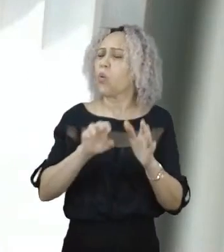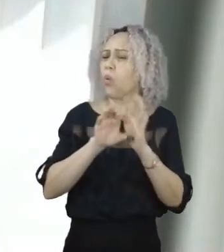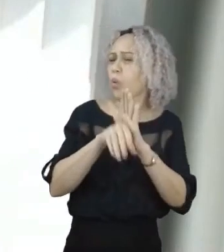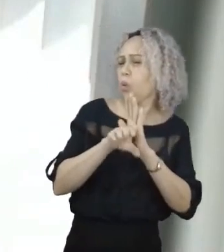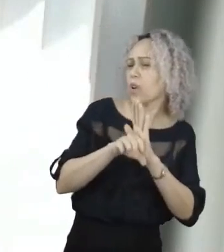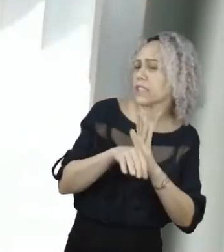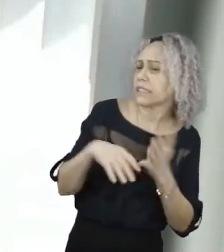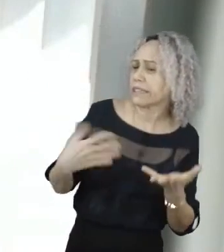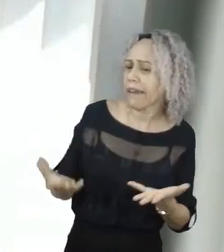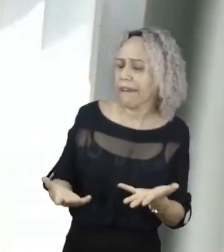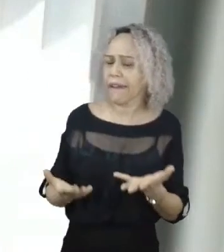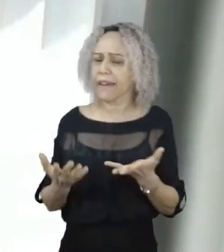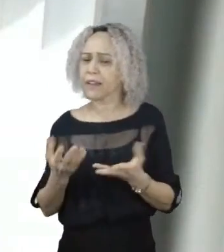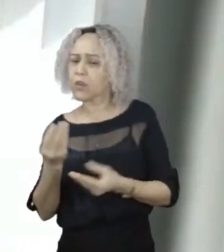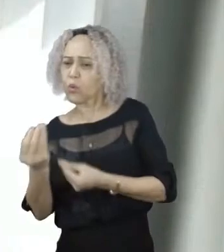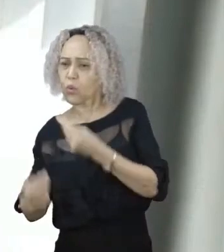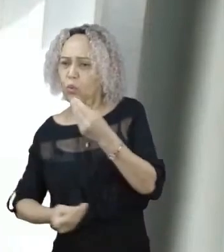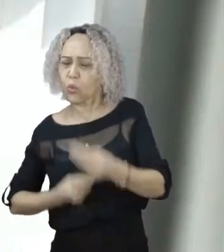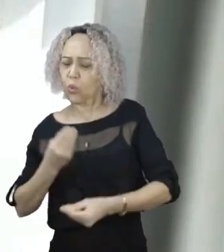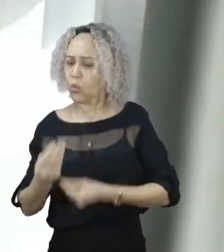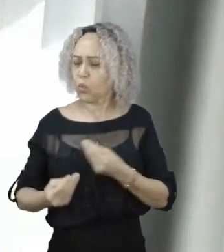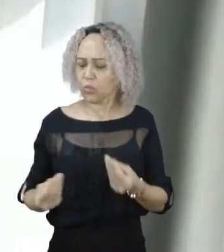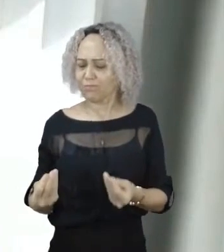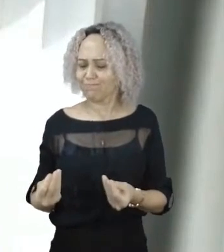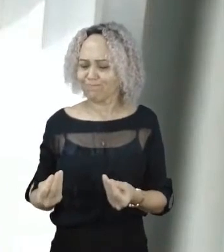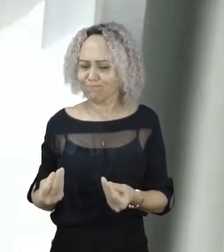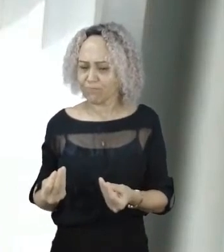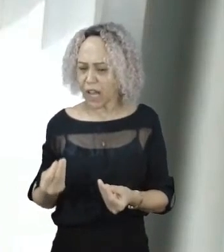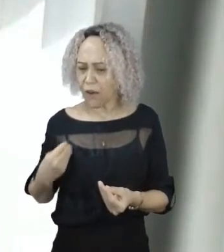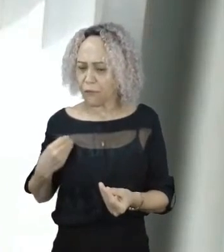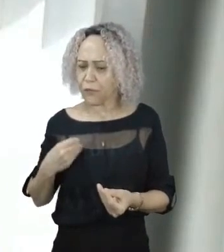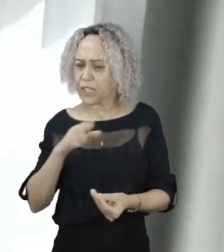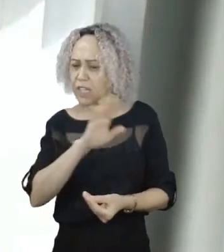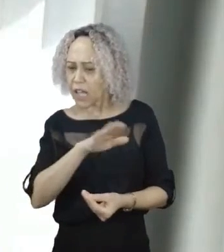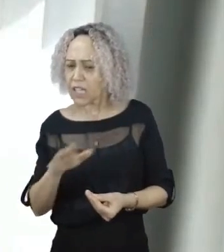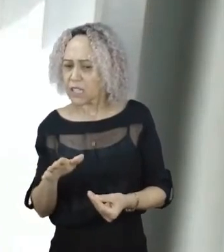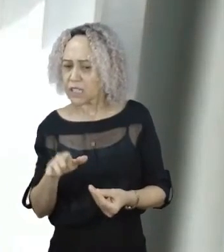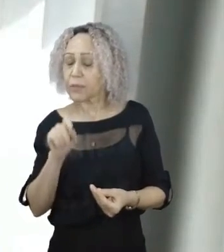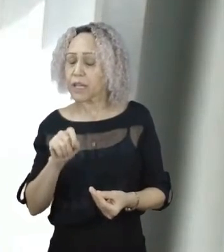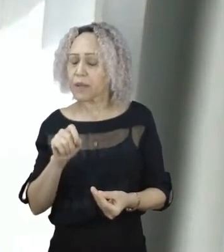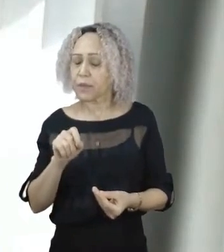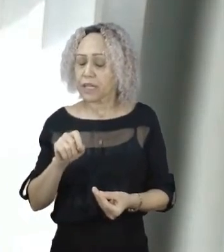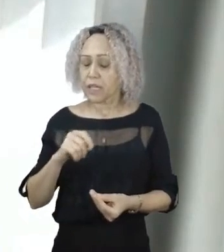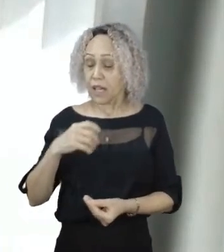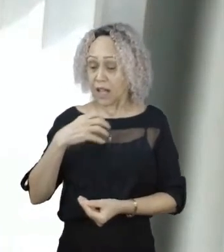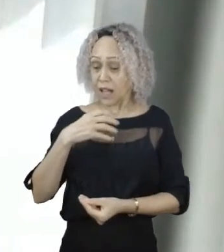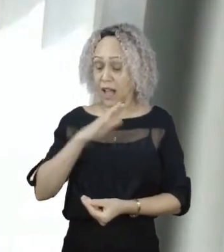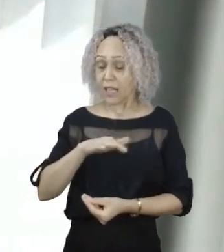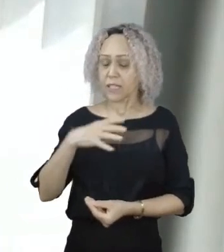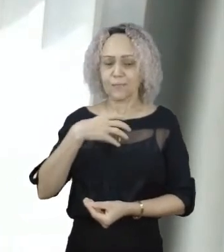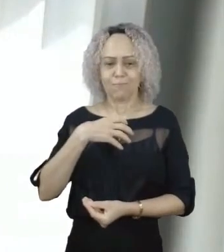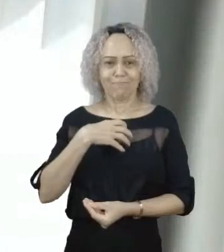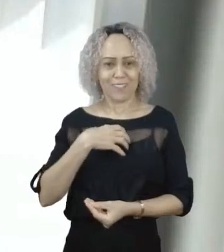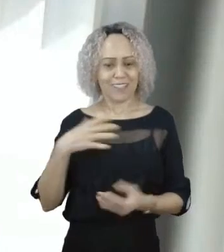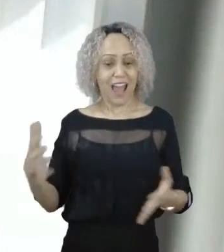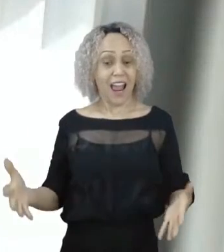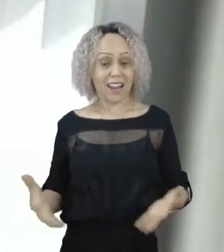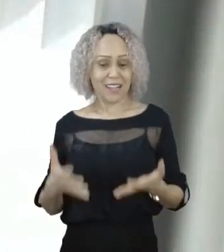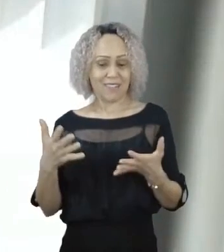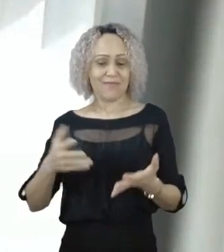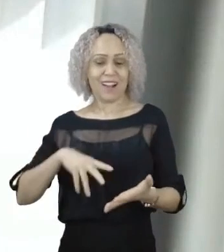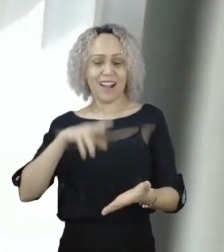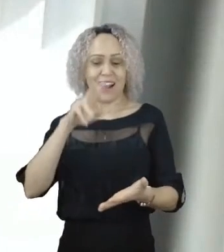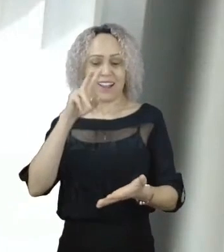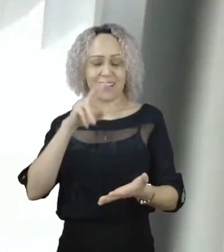alusão à realidade de vida da criança, para que de fato haja esse estímulo. Então, esse é um projeto